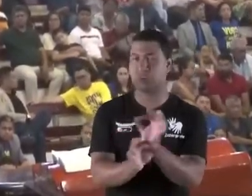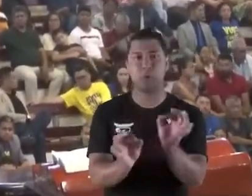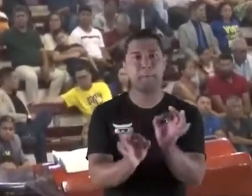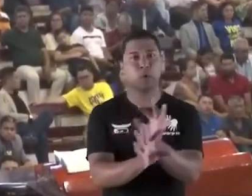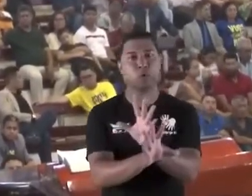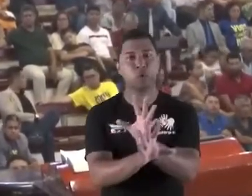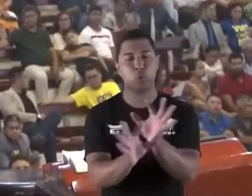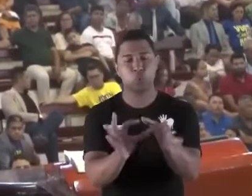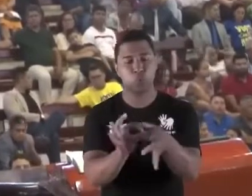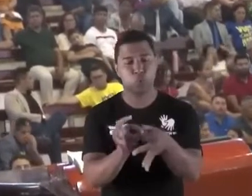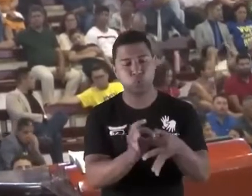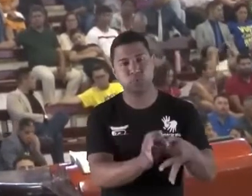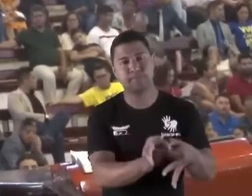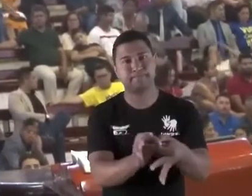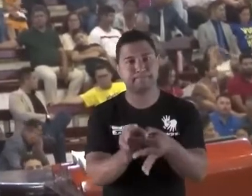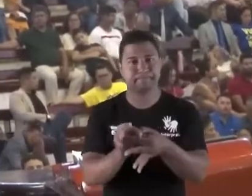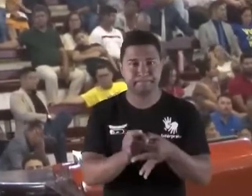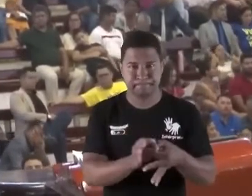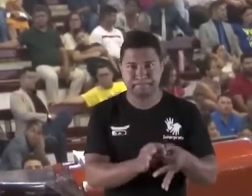união,